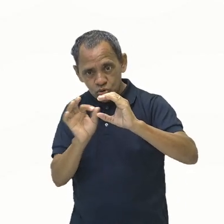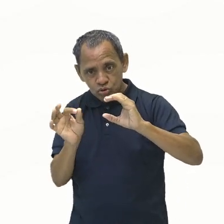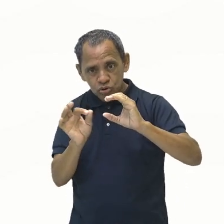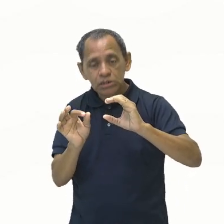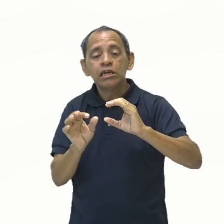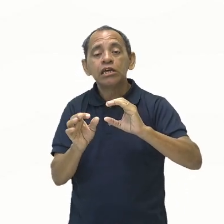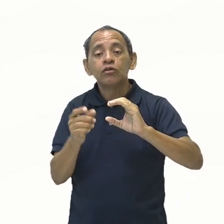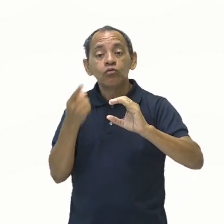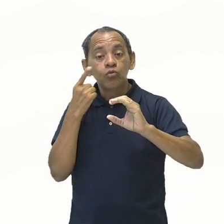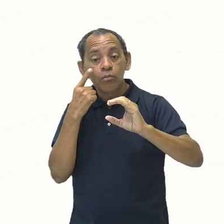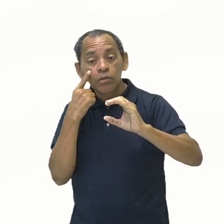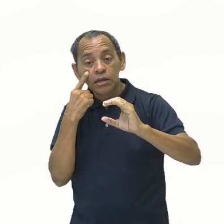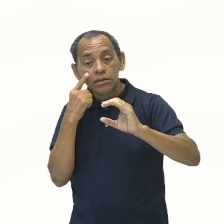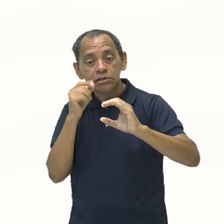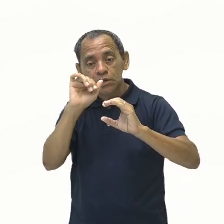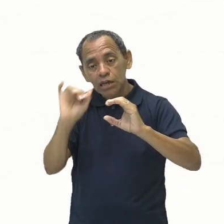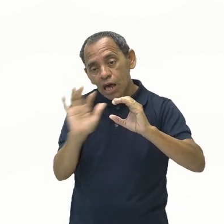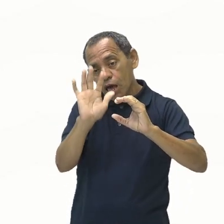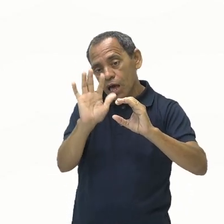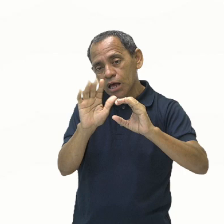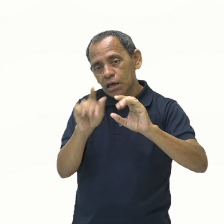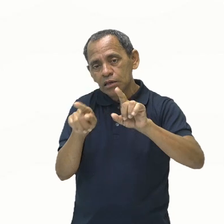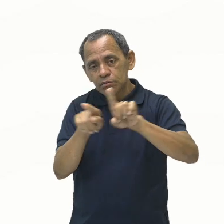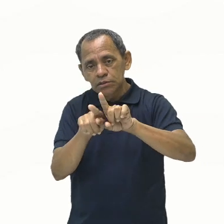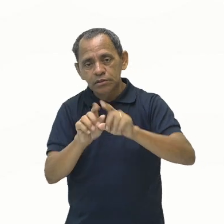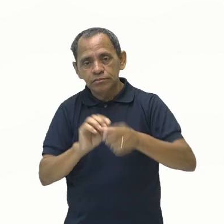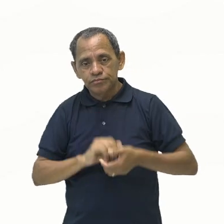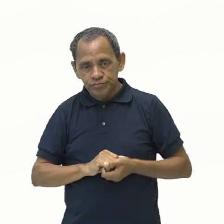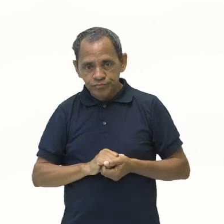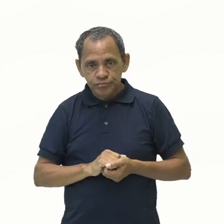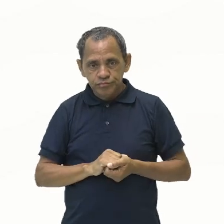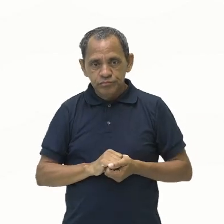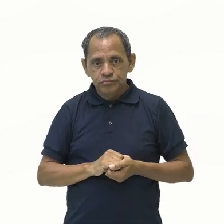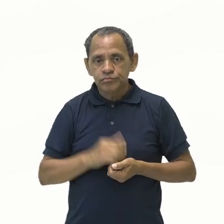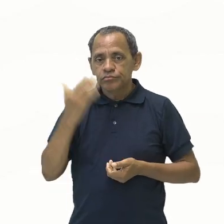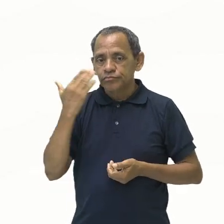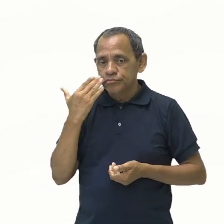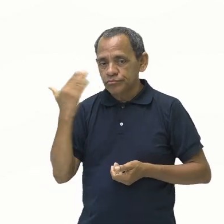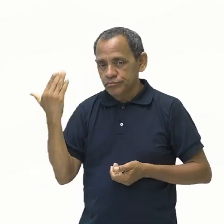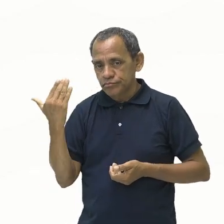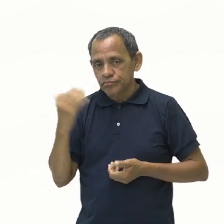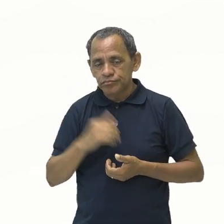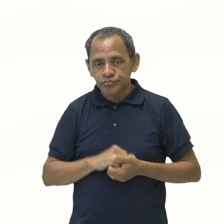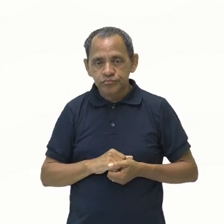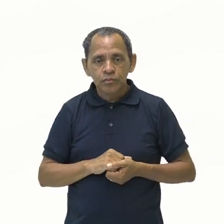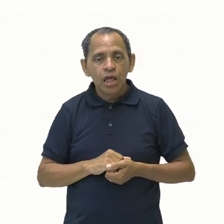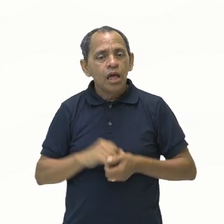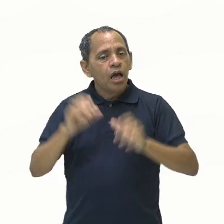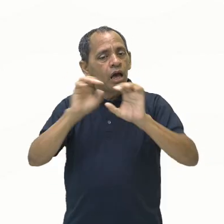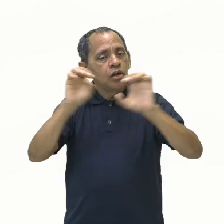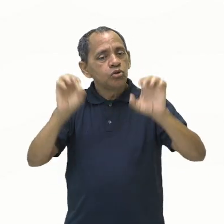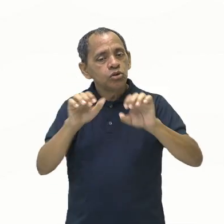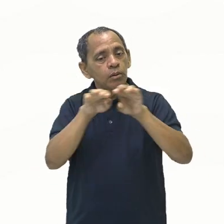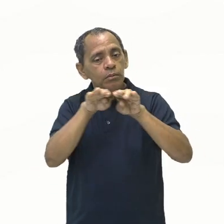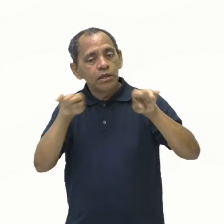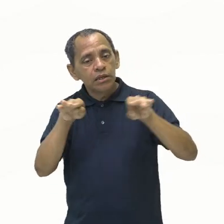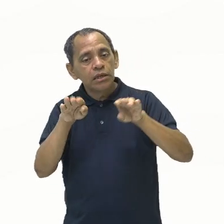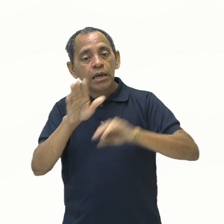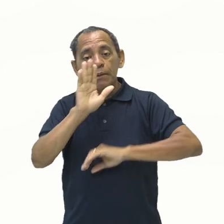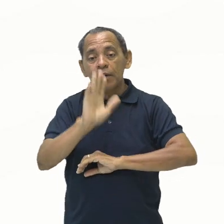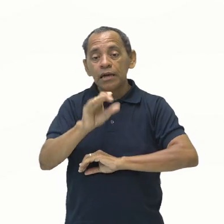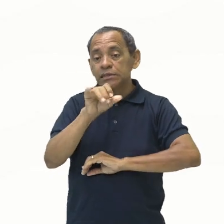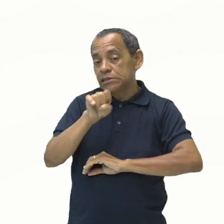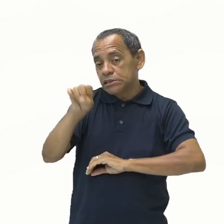a fórmula estrutural condensada. Essa daqui é a fórmula estrutural plana. Só que, por exemplo, se a gente